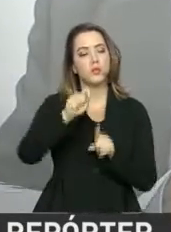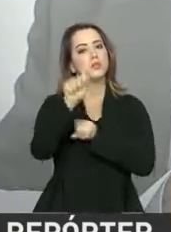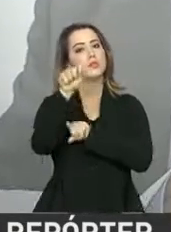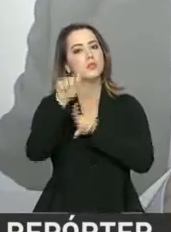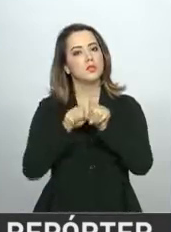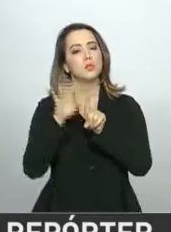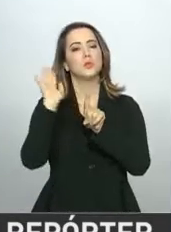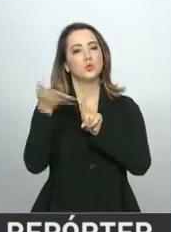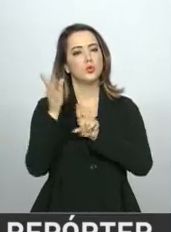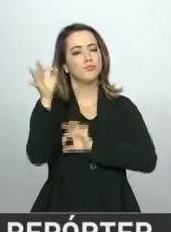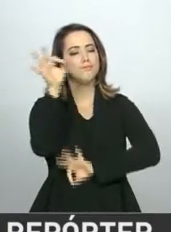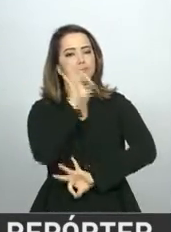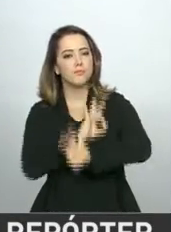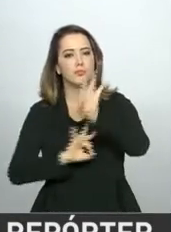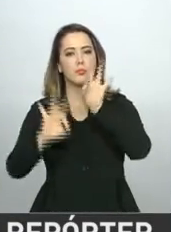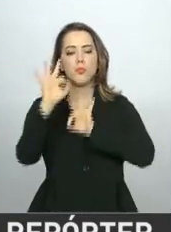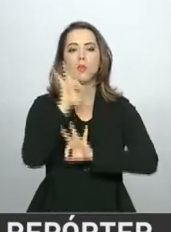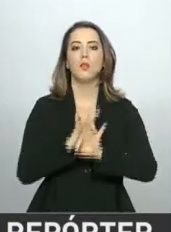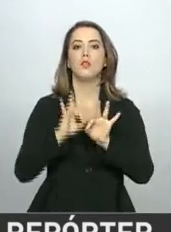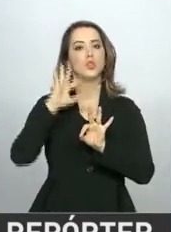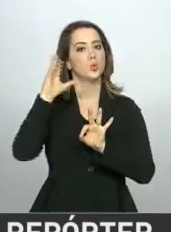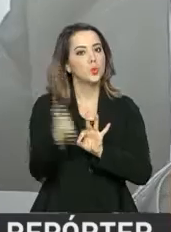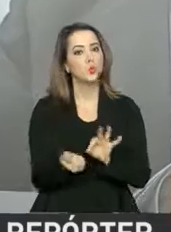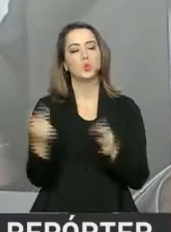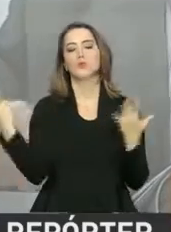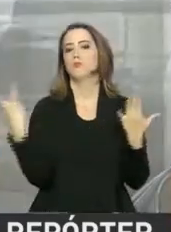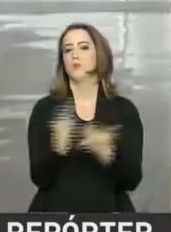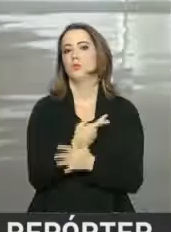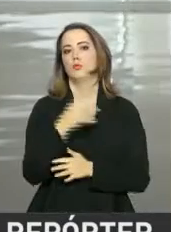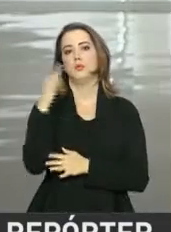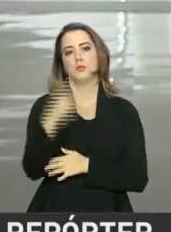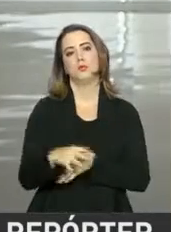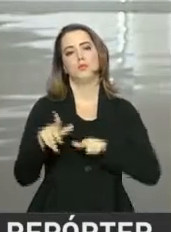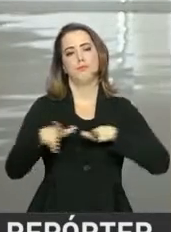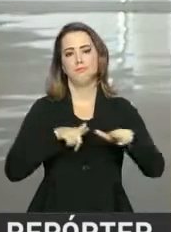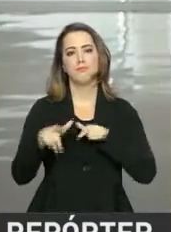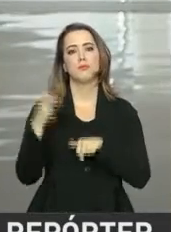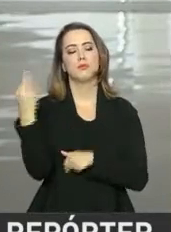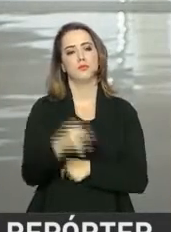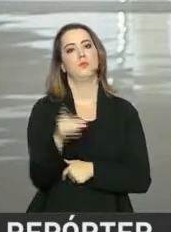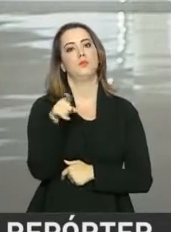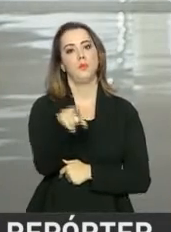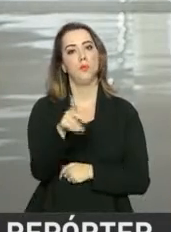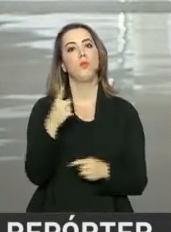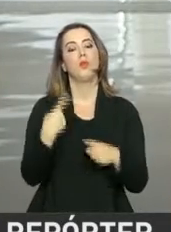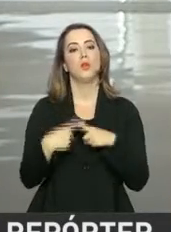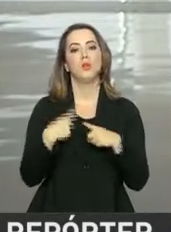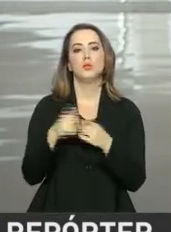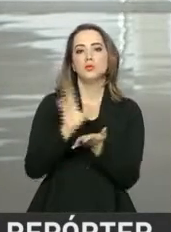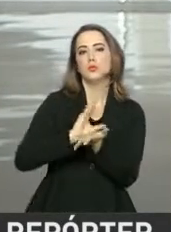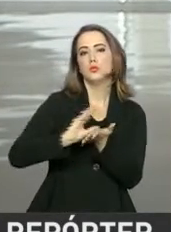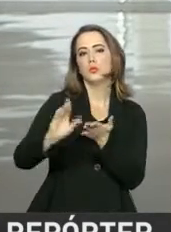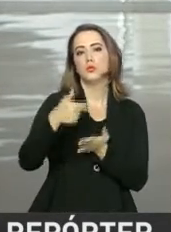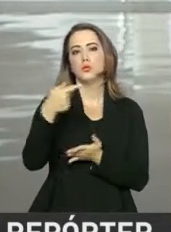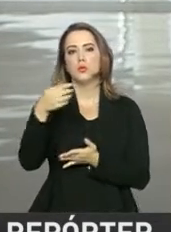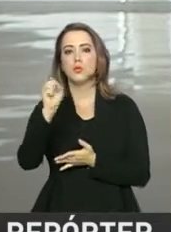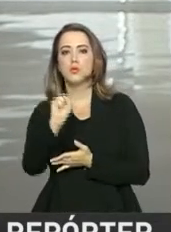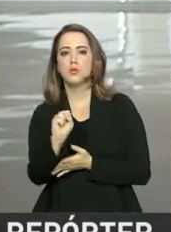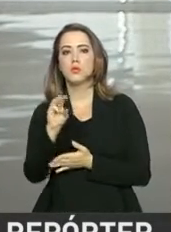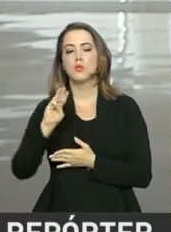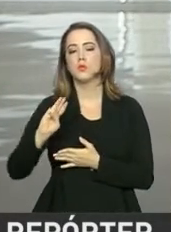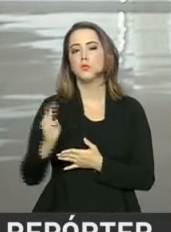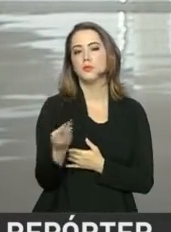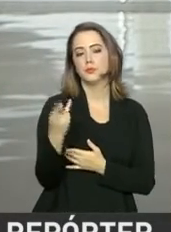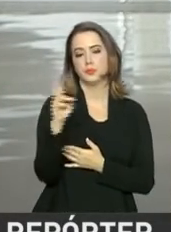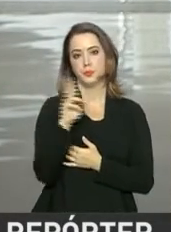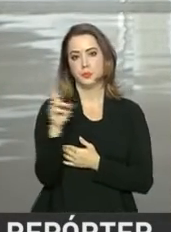operação planejada para as Olimpíadas em pleno funcionamento e, por conta disso, decidiu liberar 78 milhões de